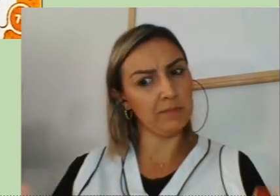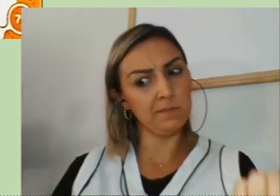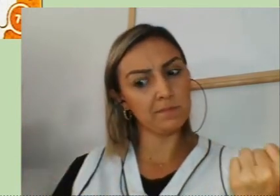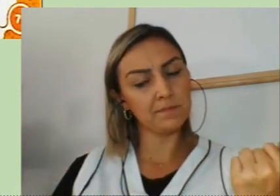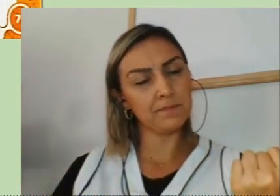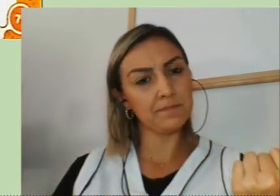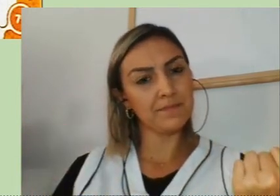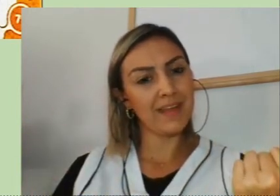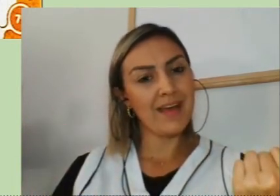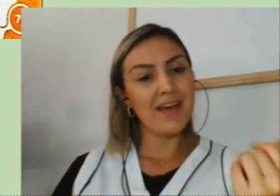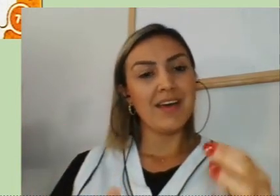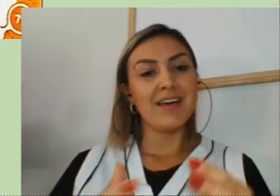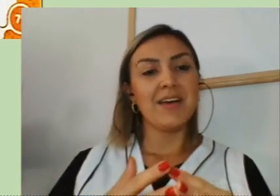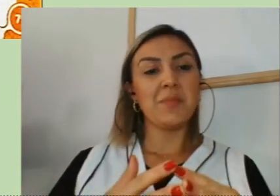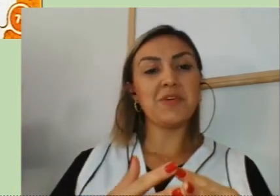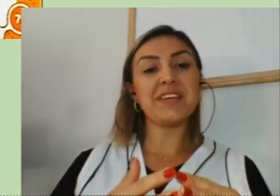ajuda?